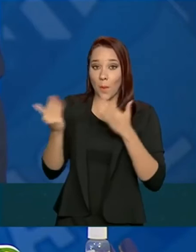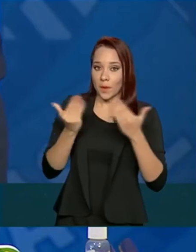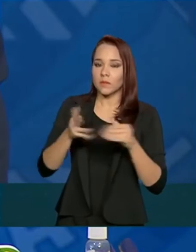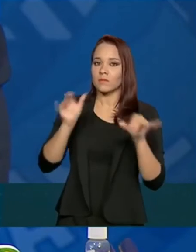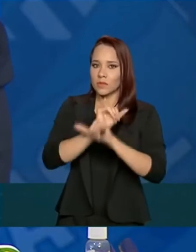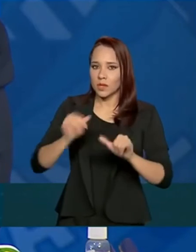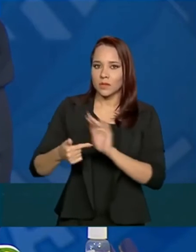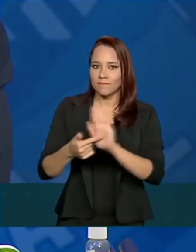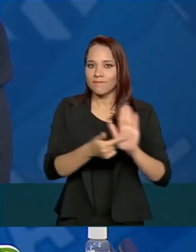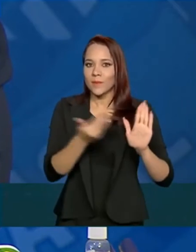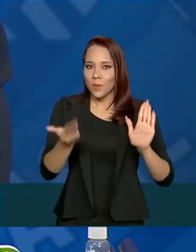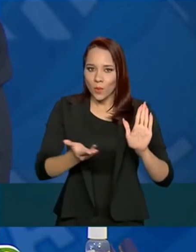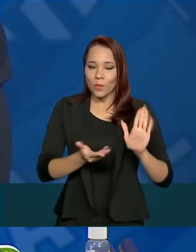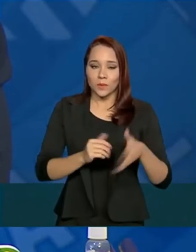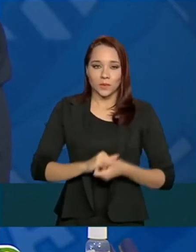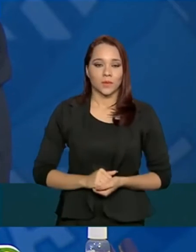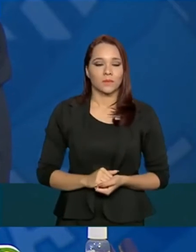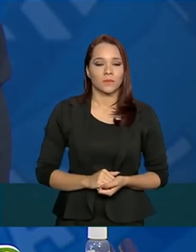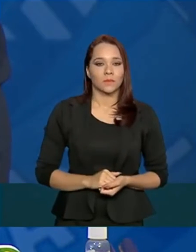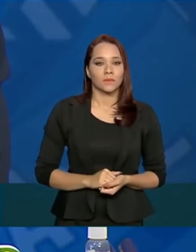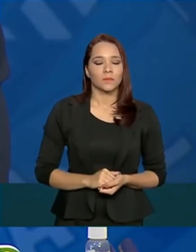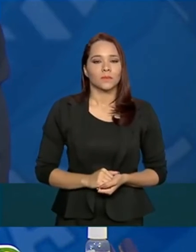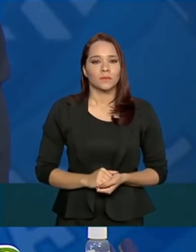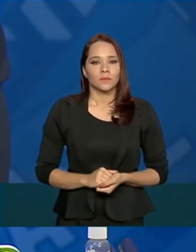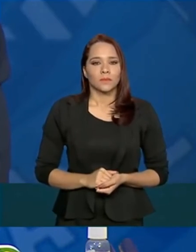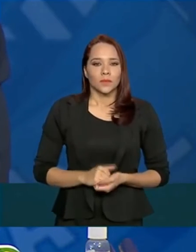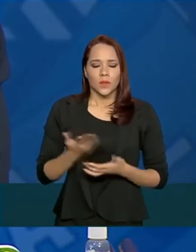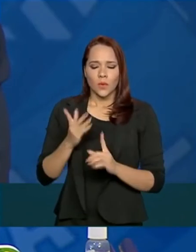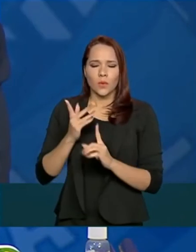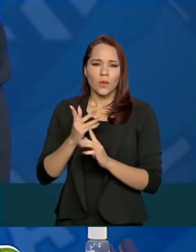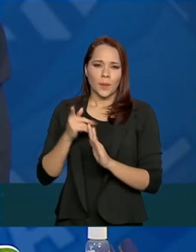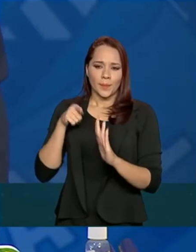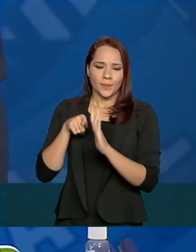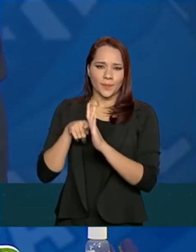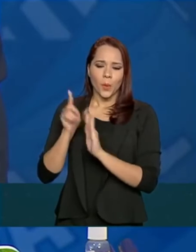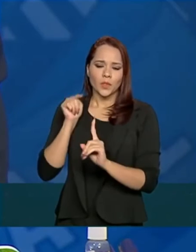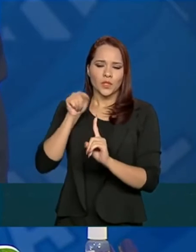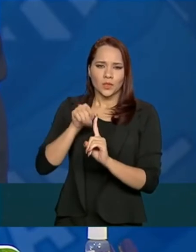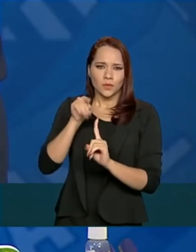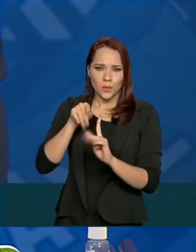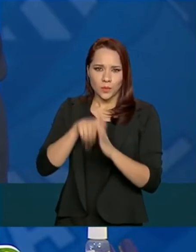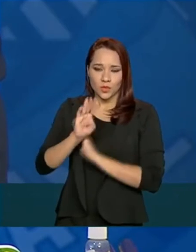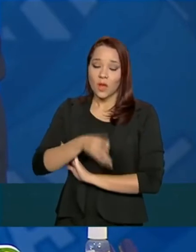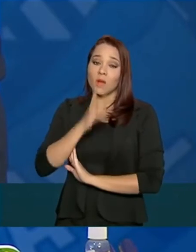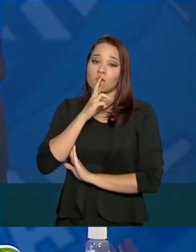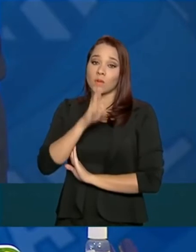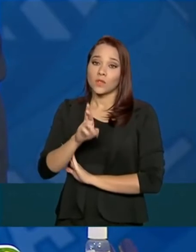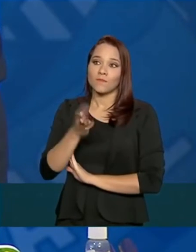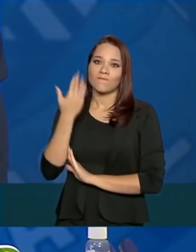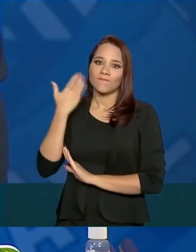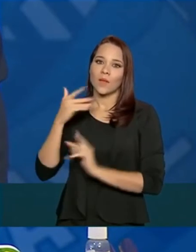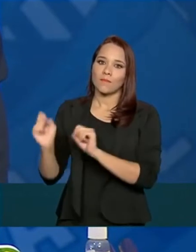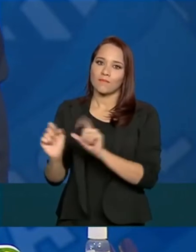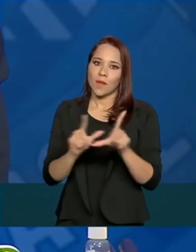hoje, né? Na verdade, o objetivo dessa pergunta já foi devidamente respondido quando a gente apresentou os